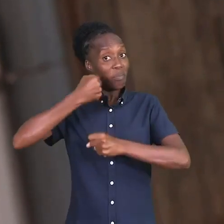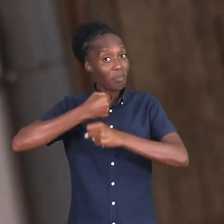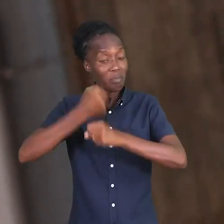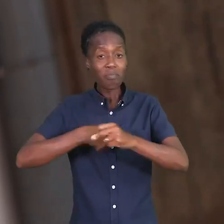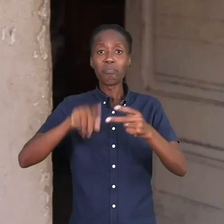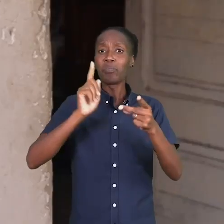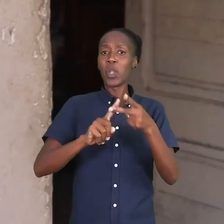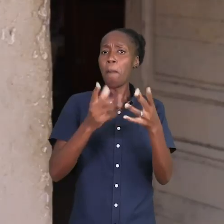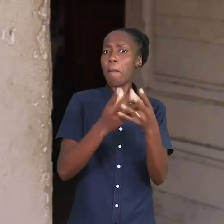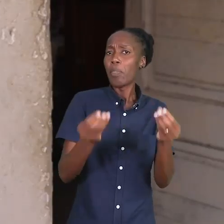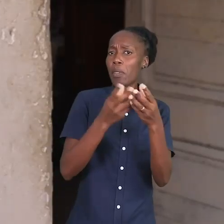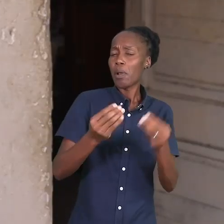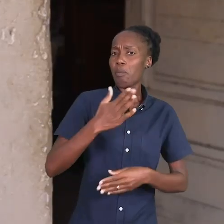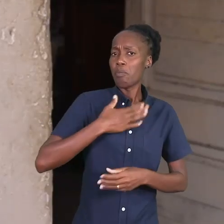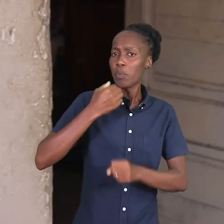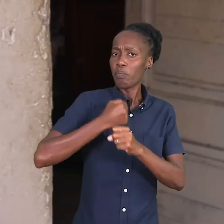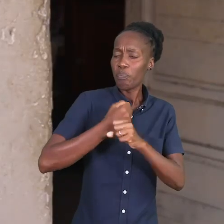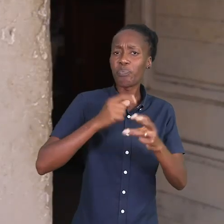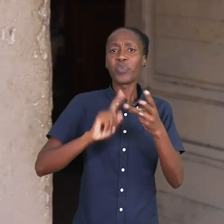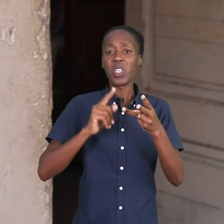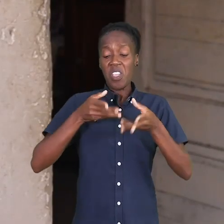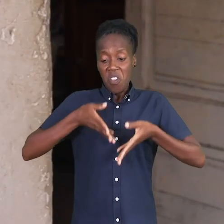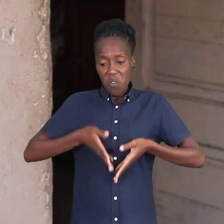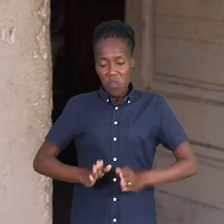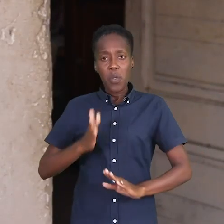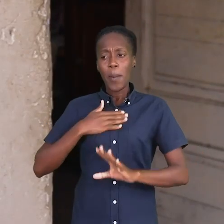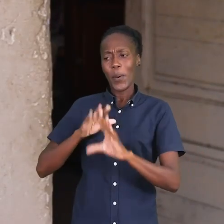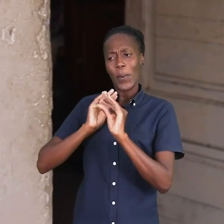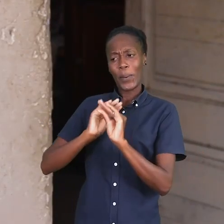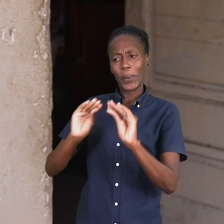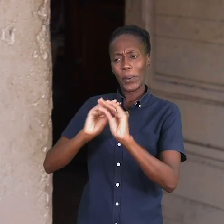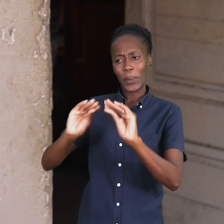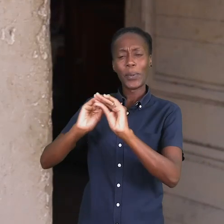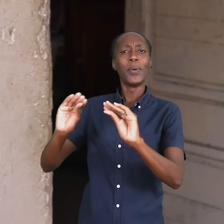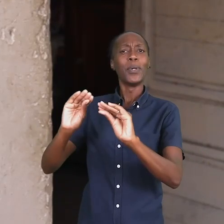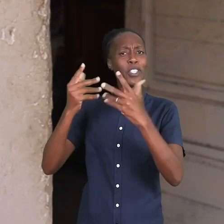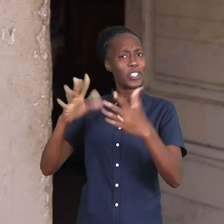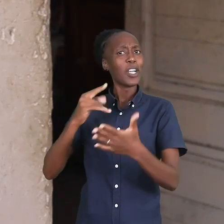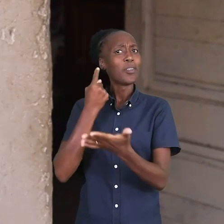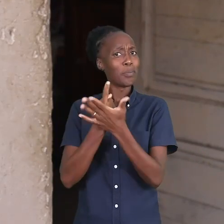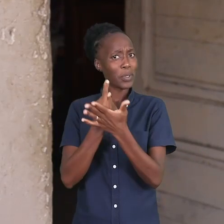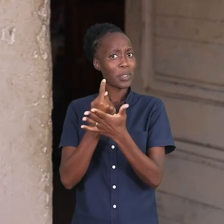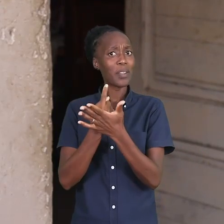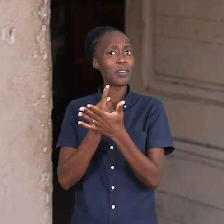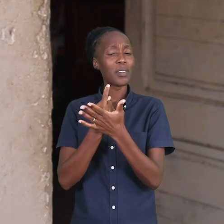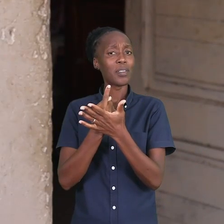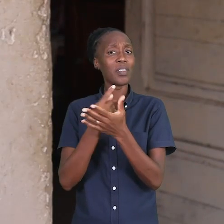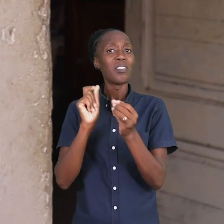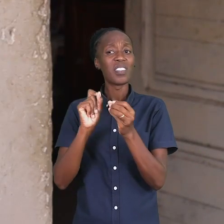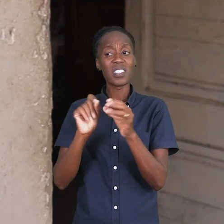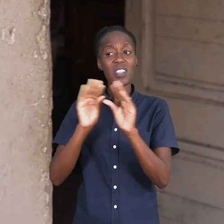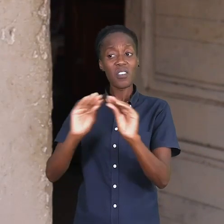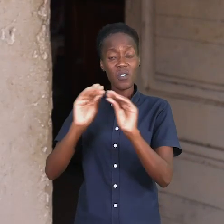Consegui os móveis que eu tenho. Consegui formar os meus filhos, que é muito importante na